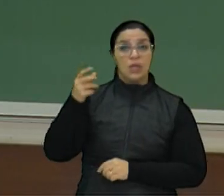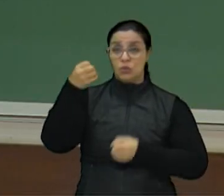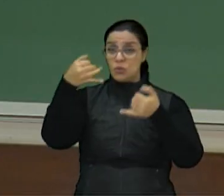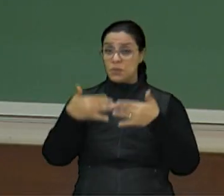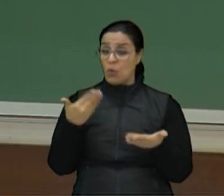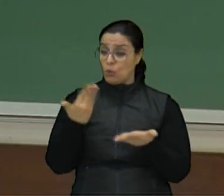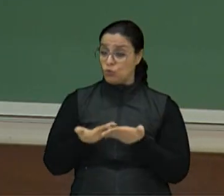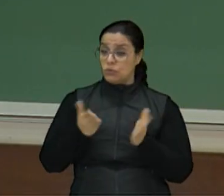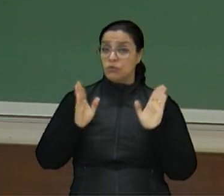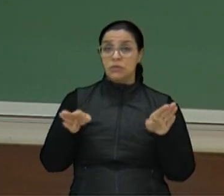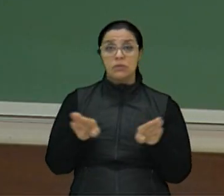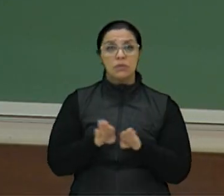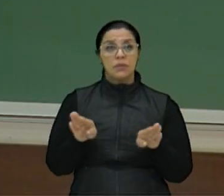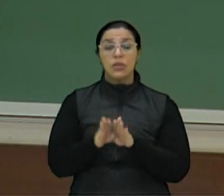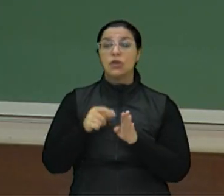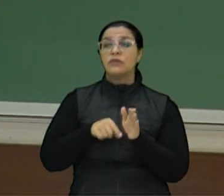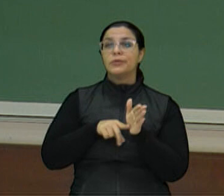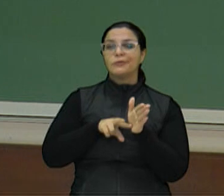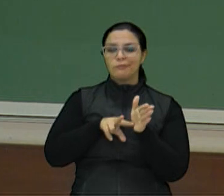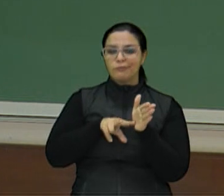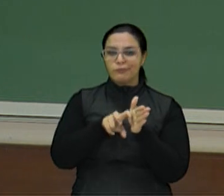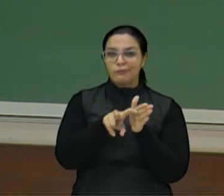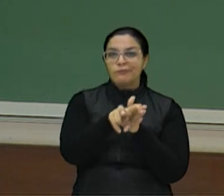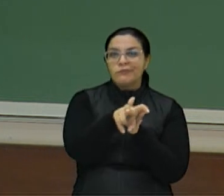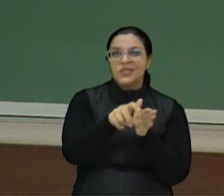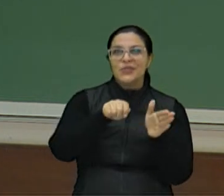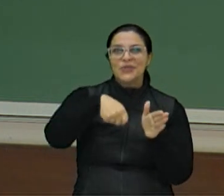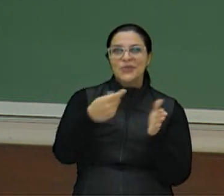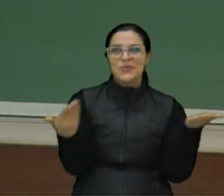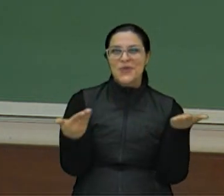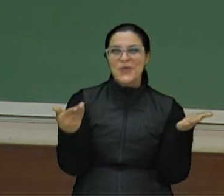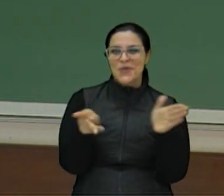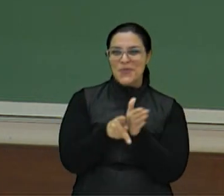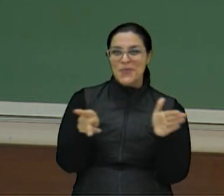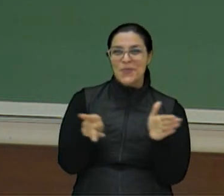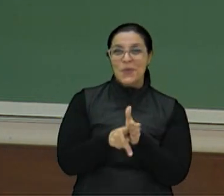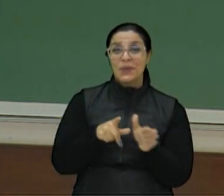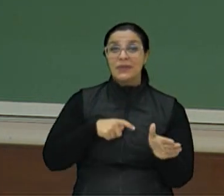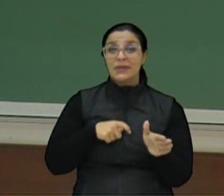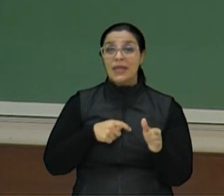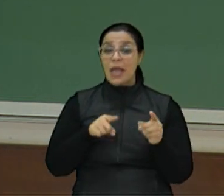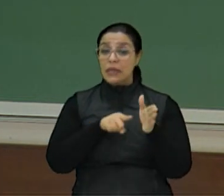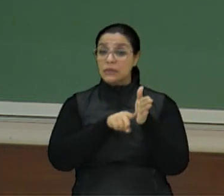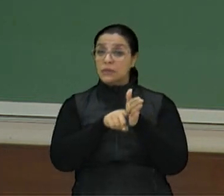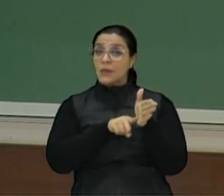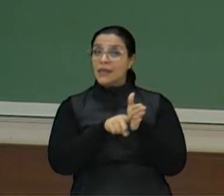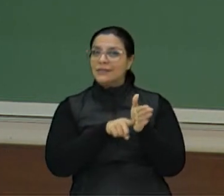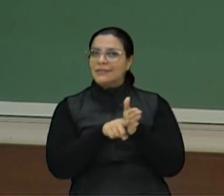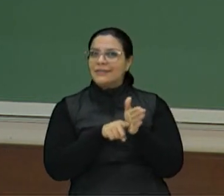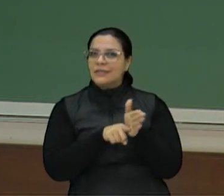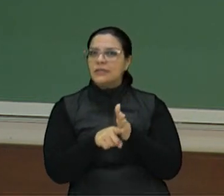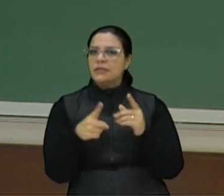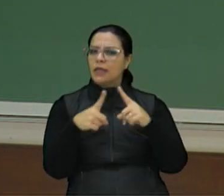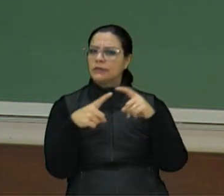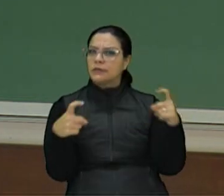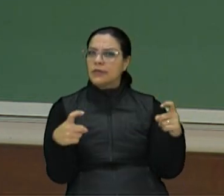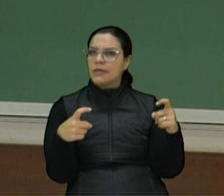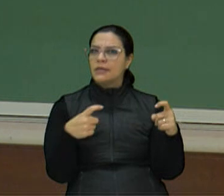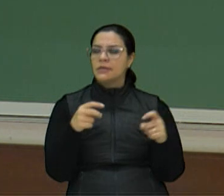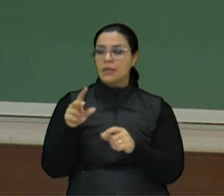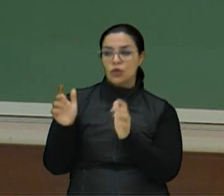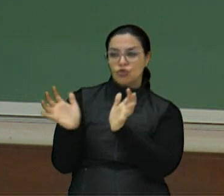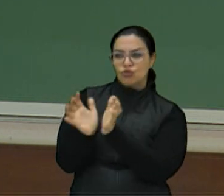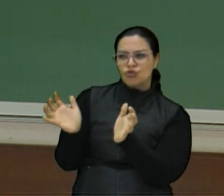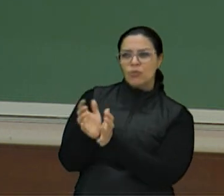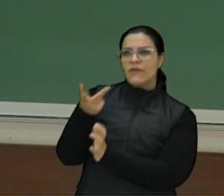que eu estudei, vamos buscar nos cientistas, nas instituições que falam sobre